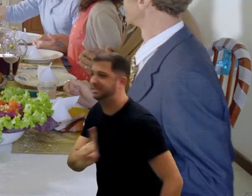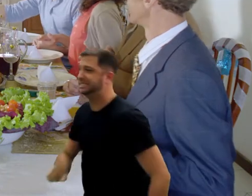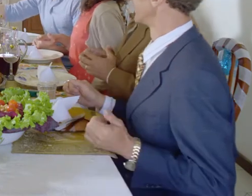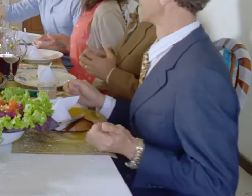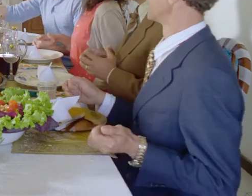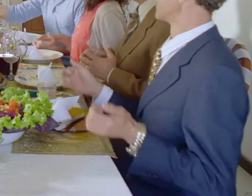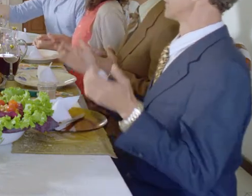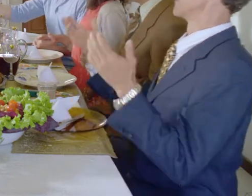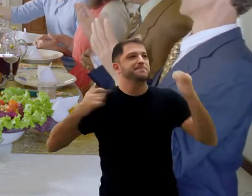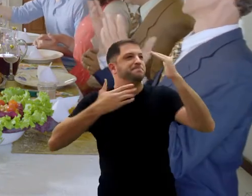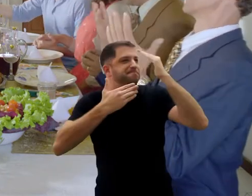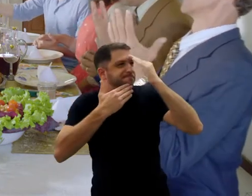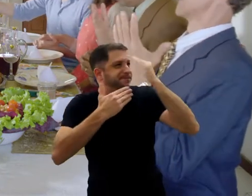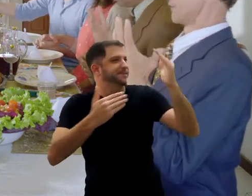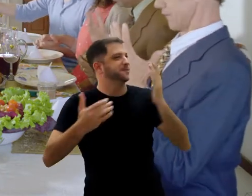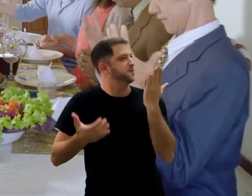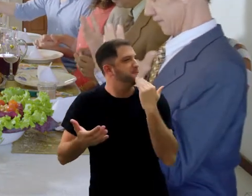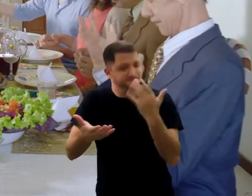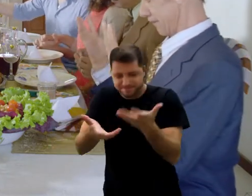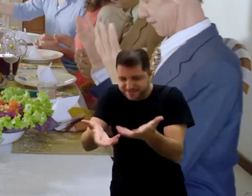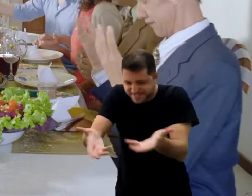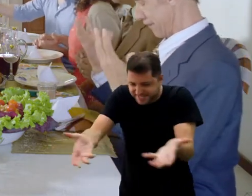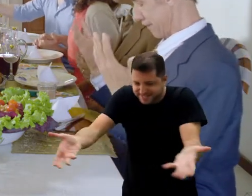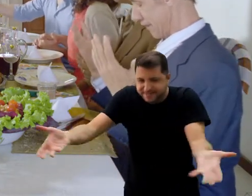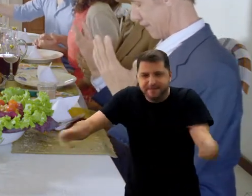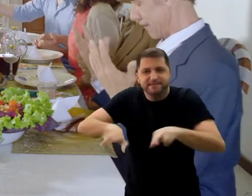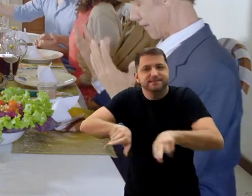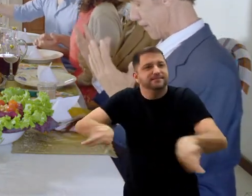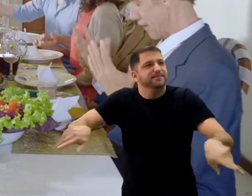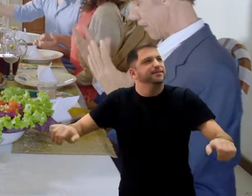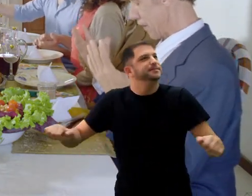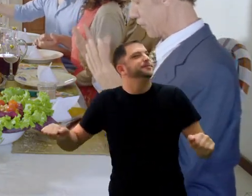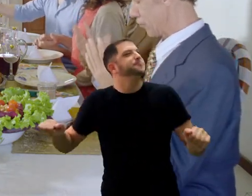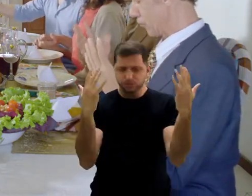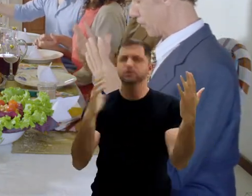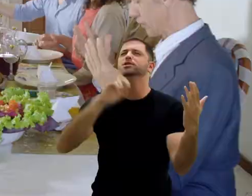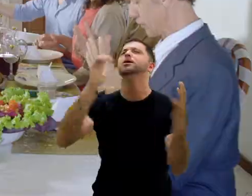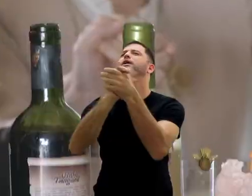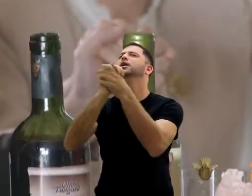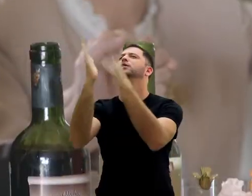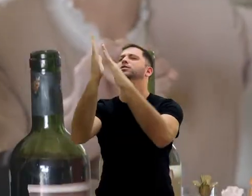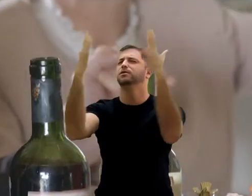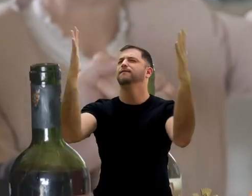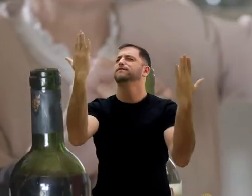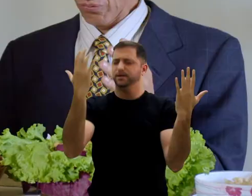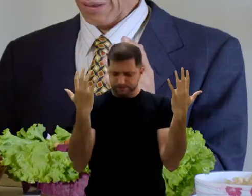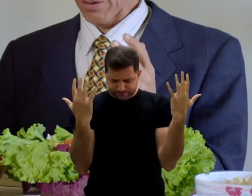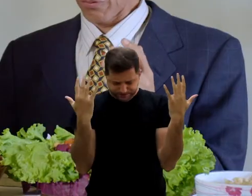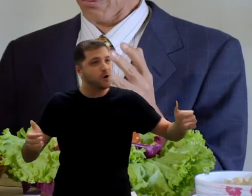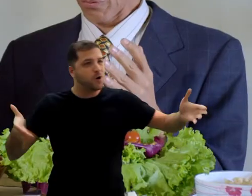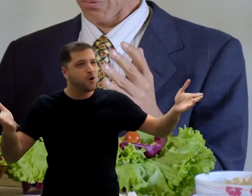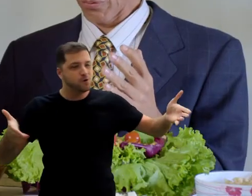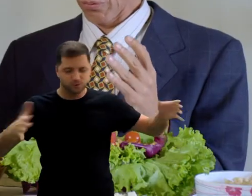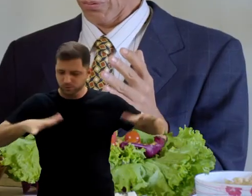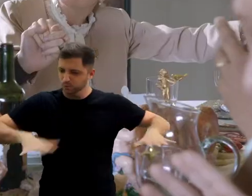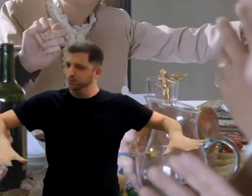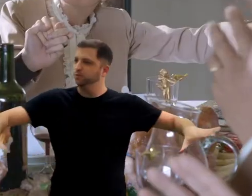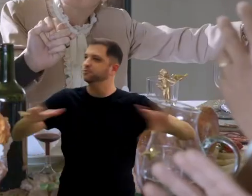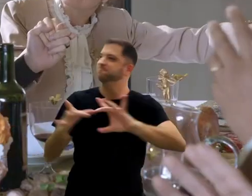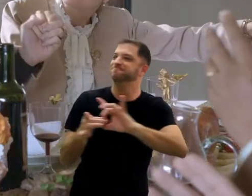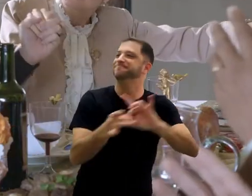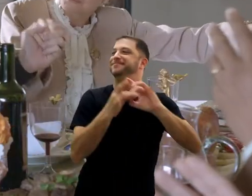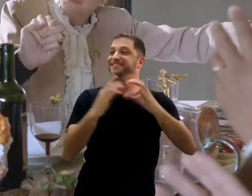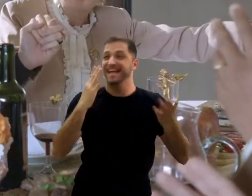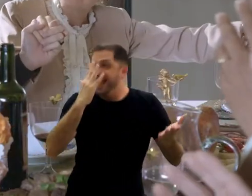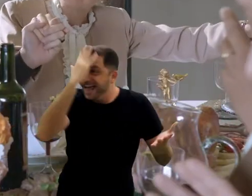sem mim. Amém. Eu gostaria de agradecer por essa mesa farta. Aleluia, aleluia. Gostaria de agradecer por